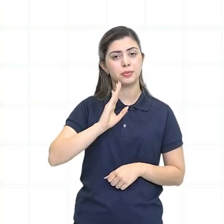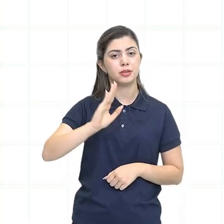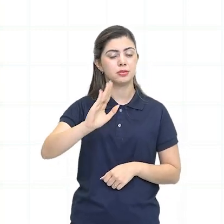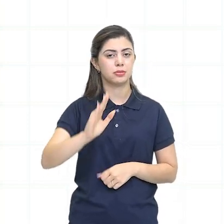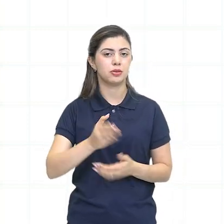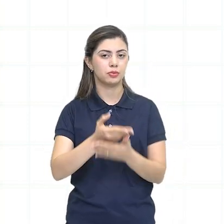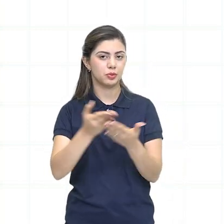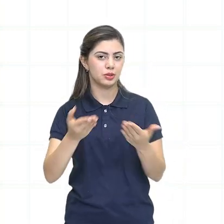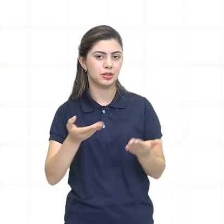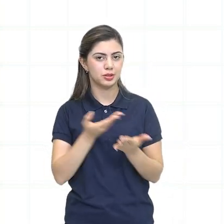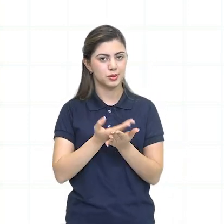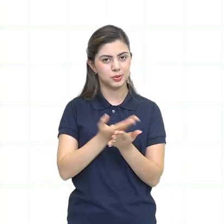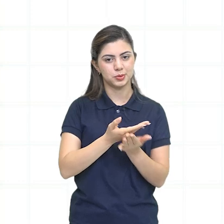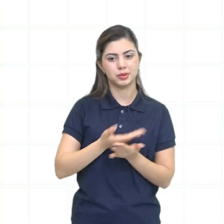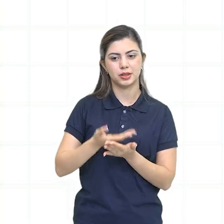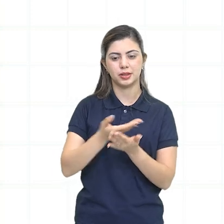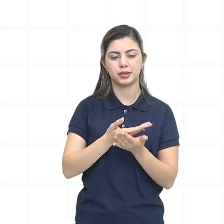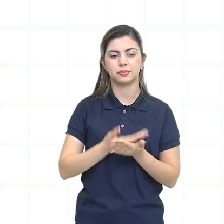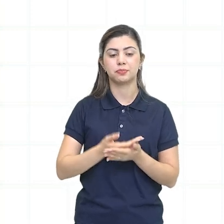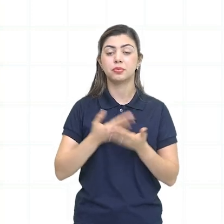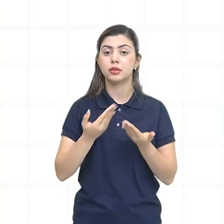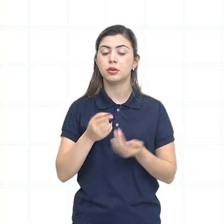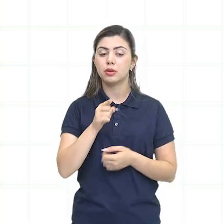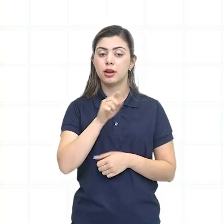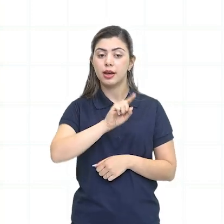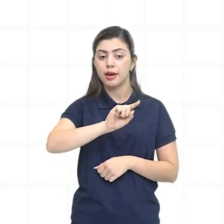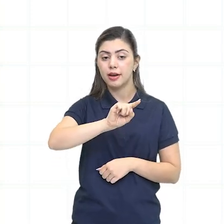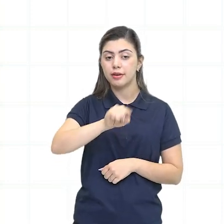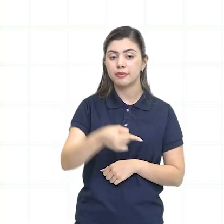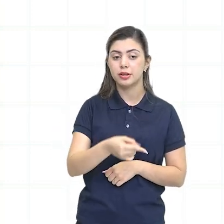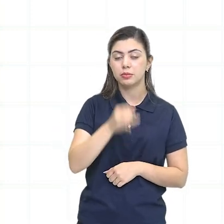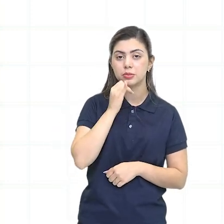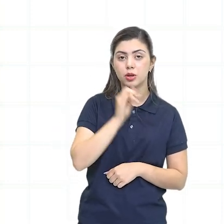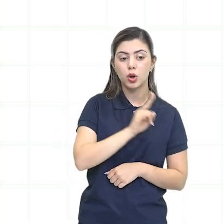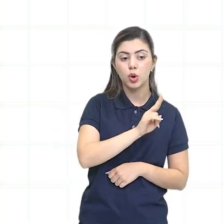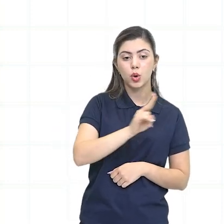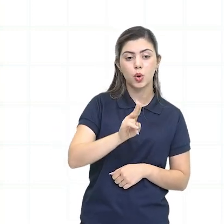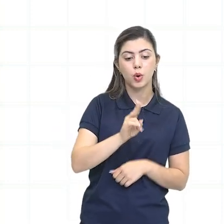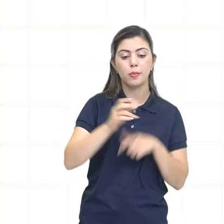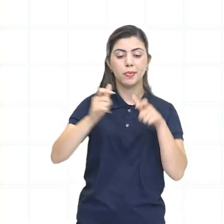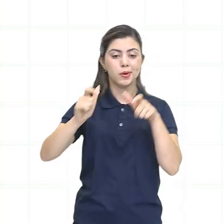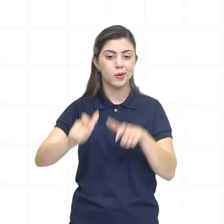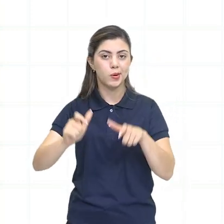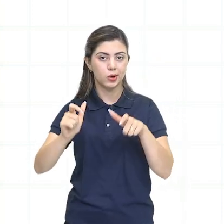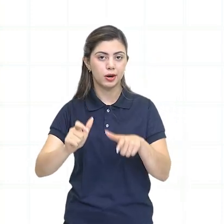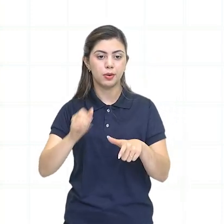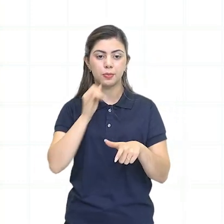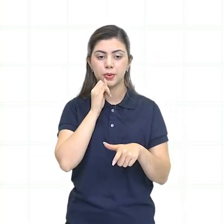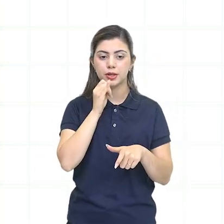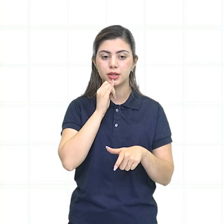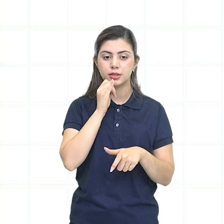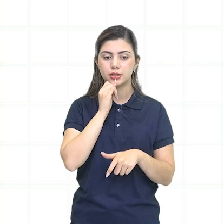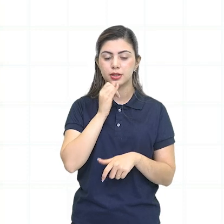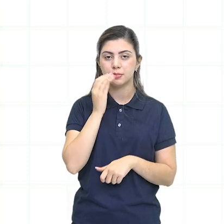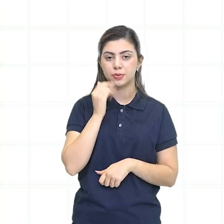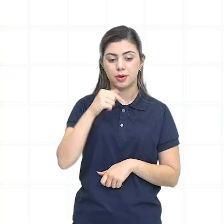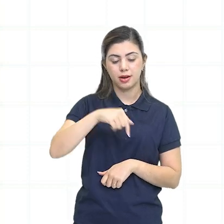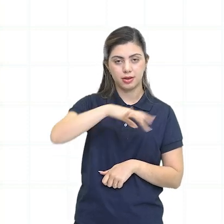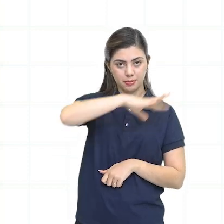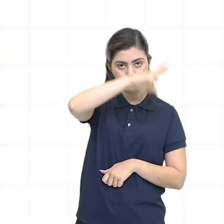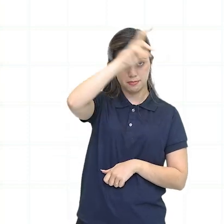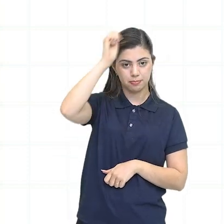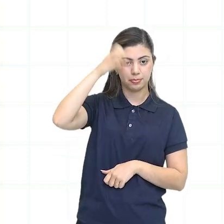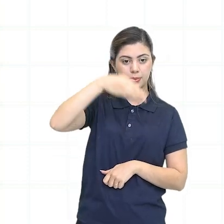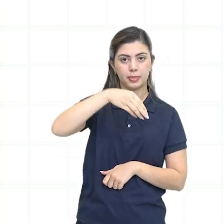para vocês conhecerem. Então, ela separa esses nomes também dos locais, que no caso aqui nós temos